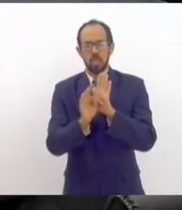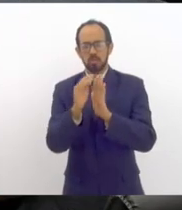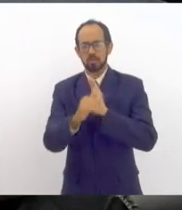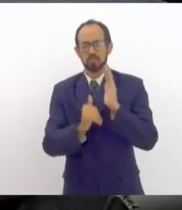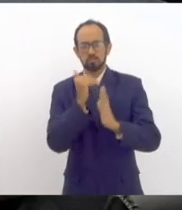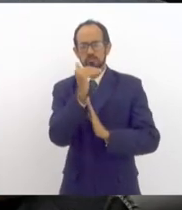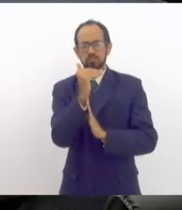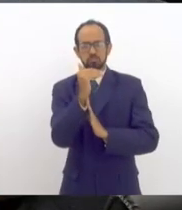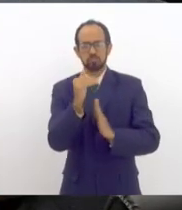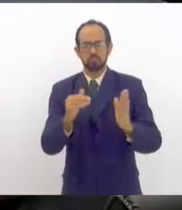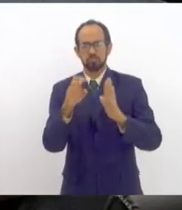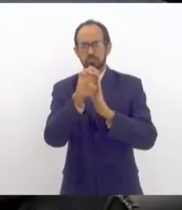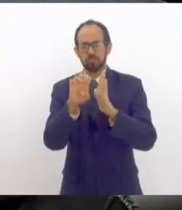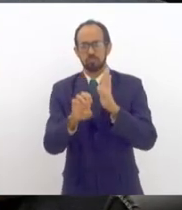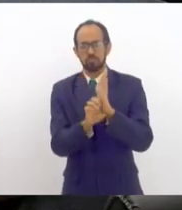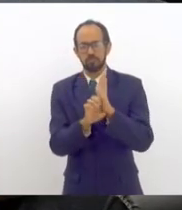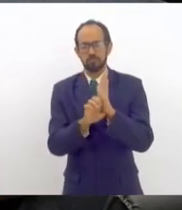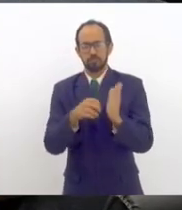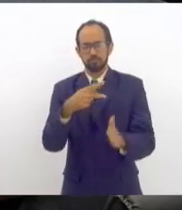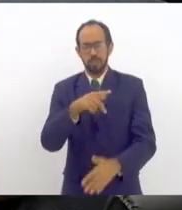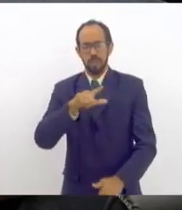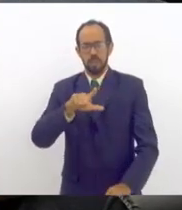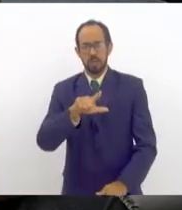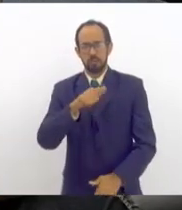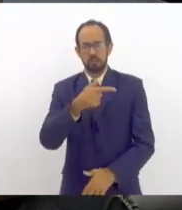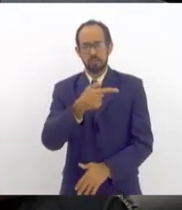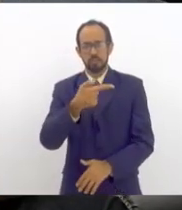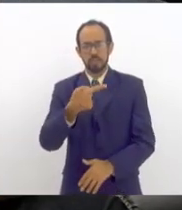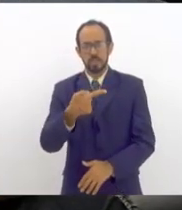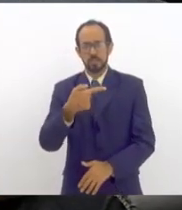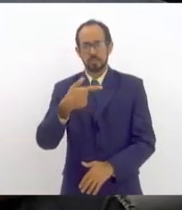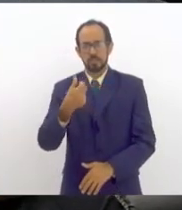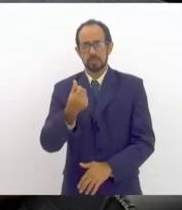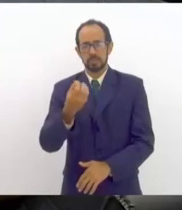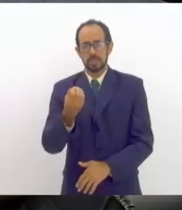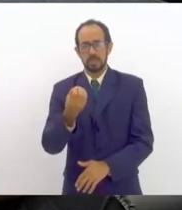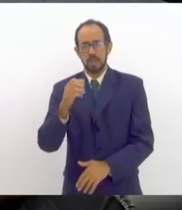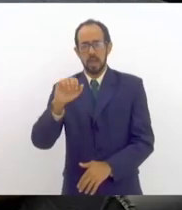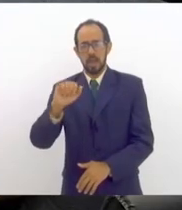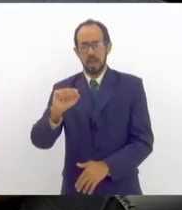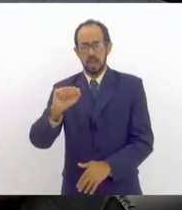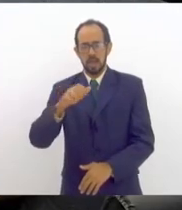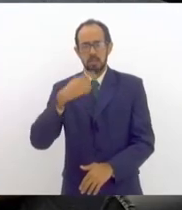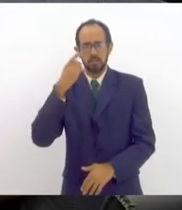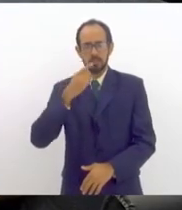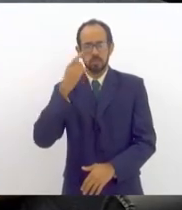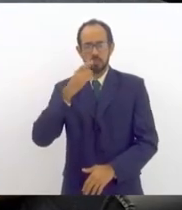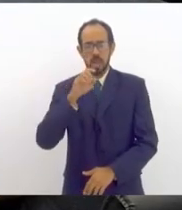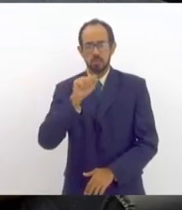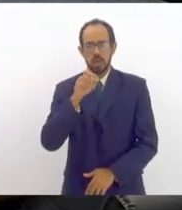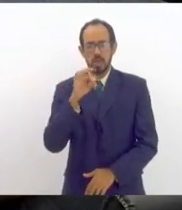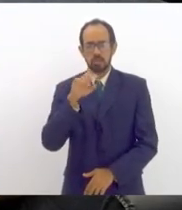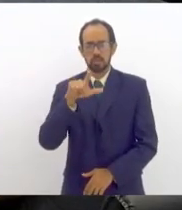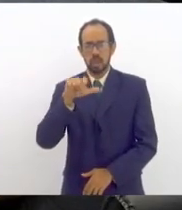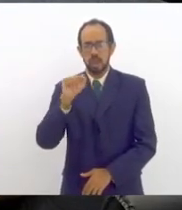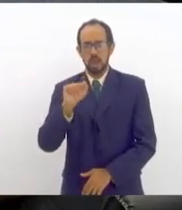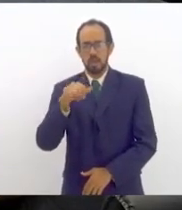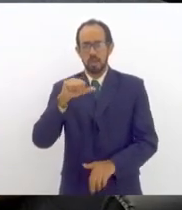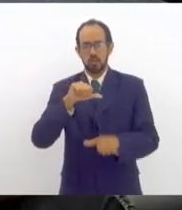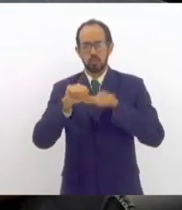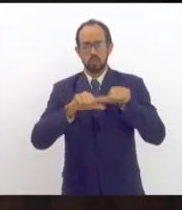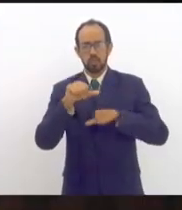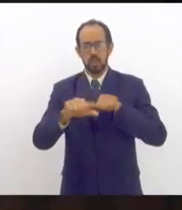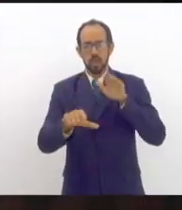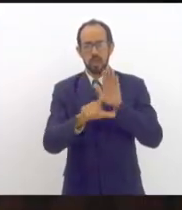emendado projeto de lei número 27 60 a de 2017 de autoria do deputado Átila Nunes que alterar a lei